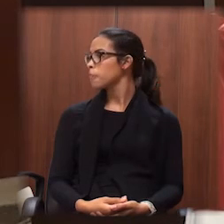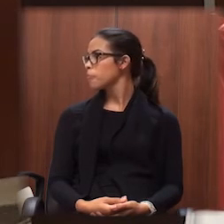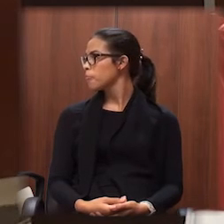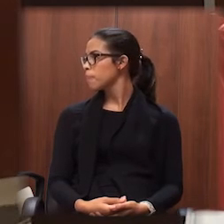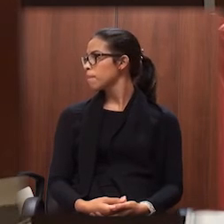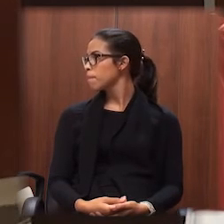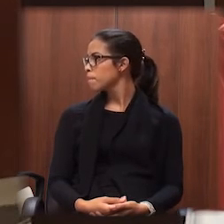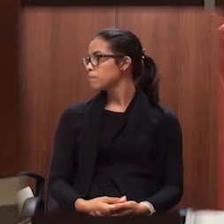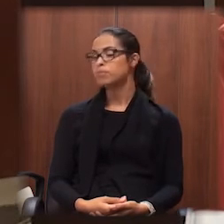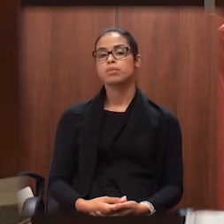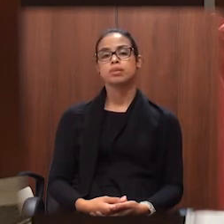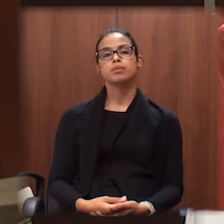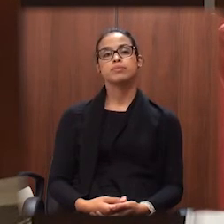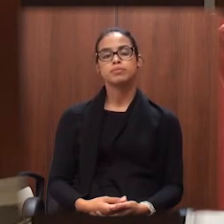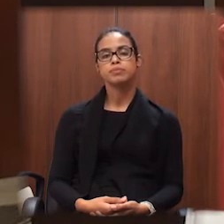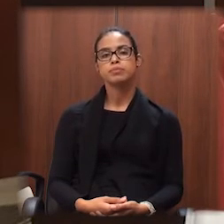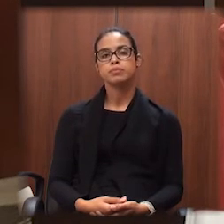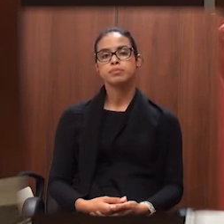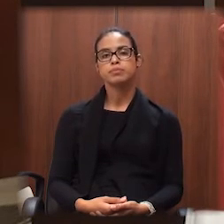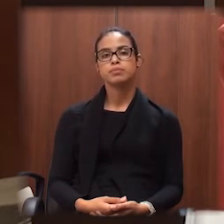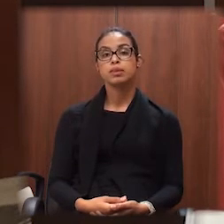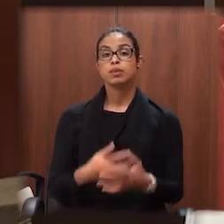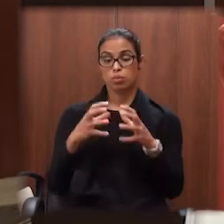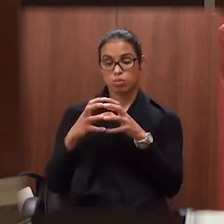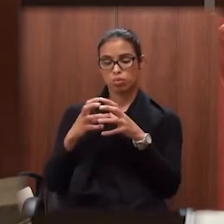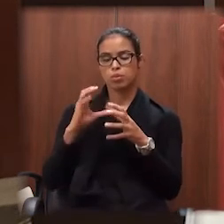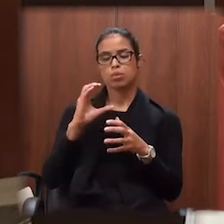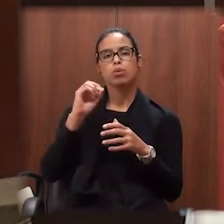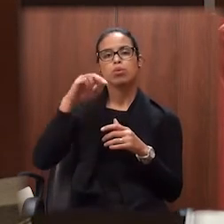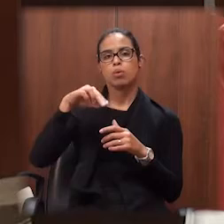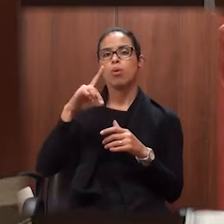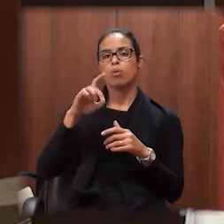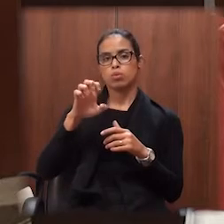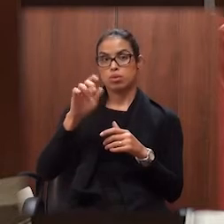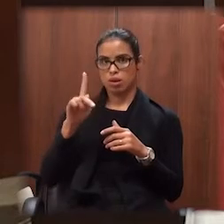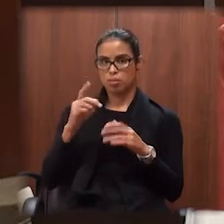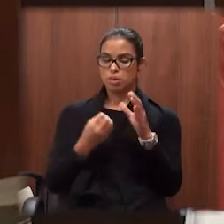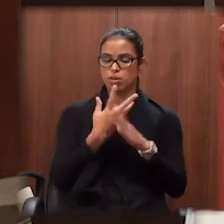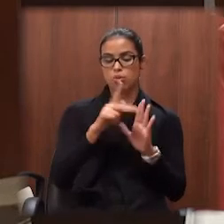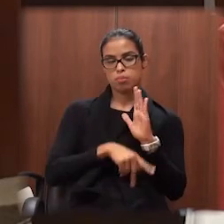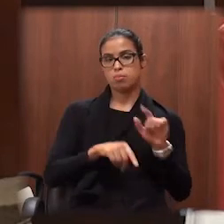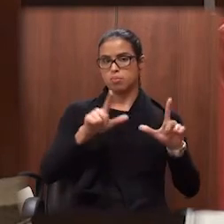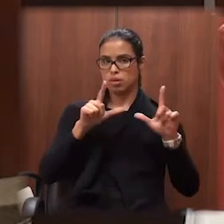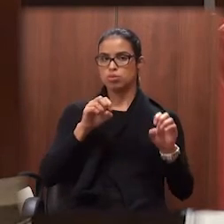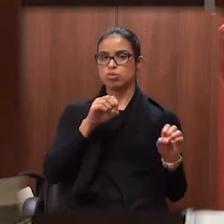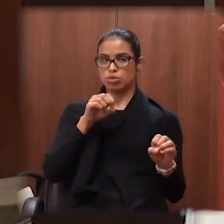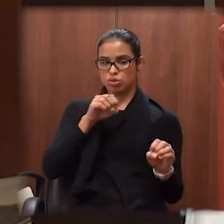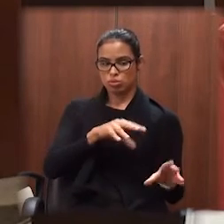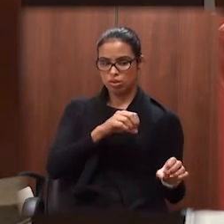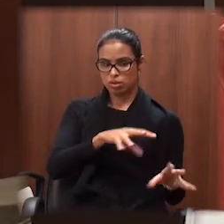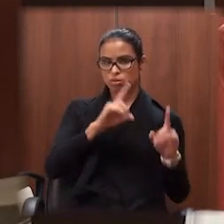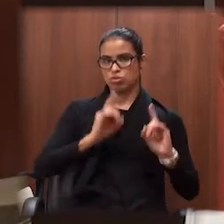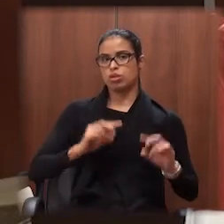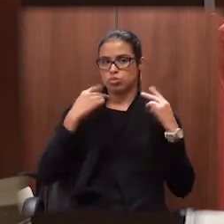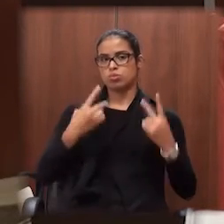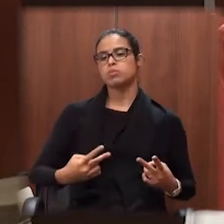portanto, parabéns ao CONDEP pelo Plano de Educação em Direitos Humanos